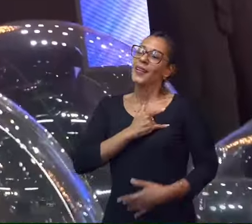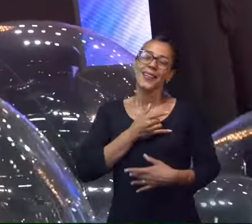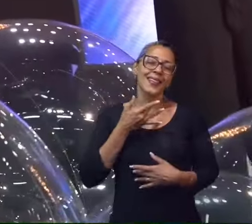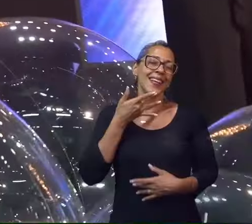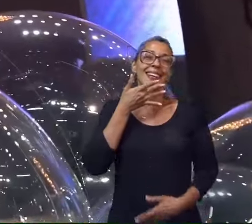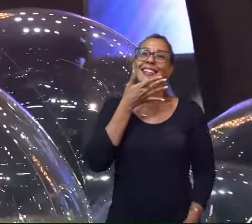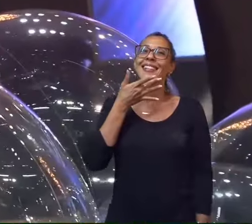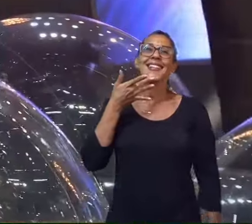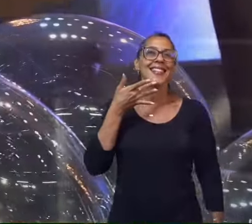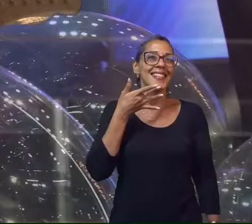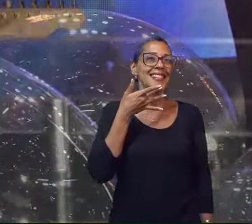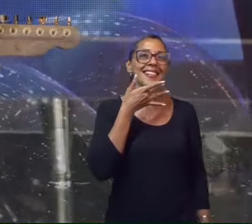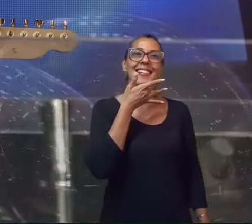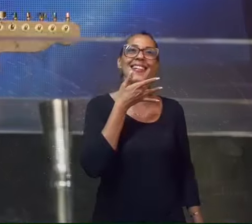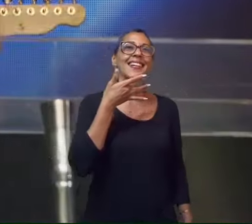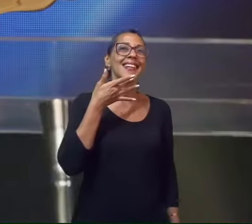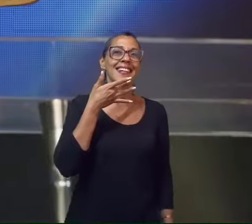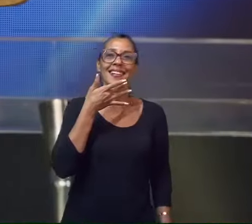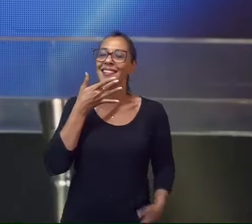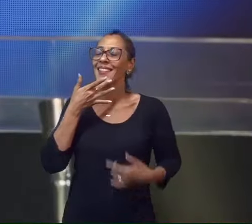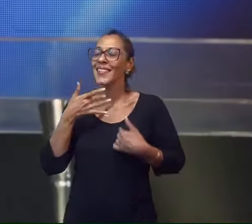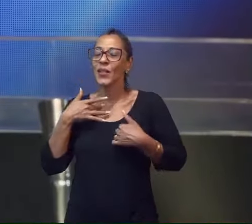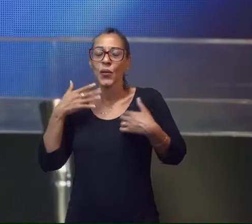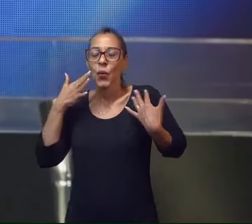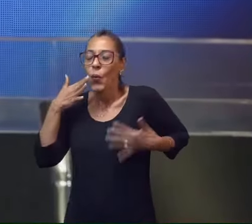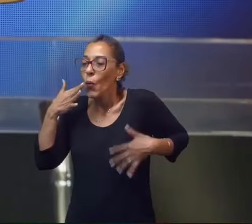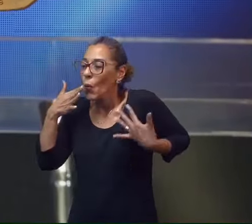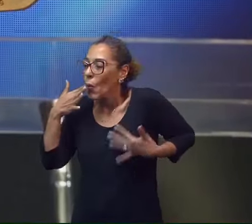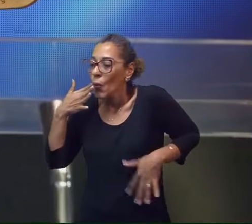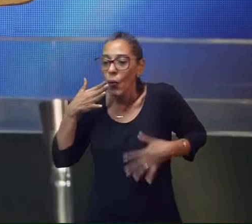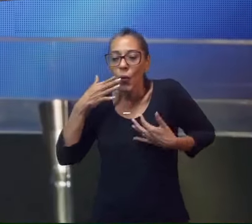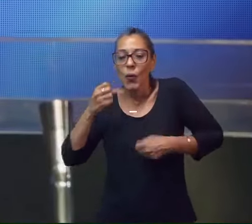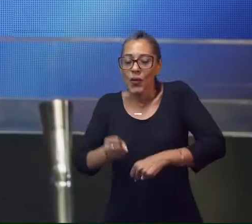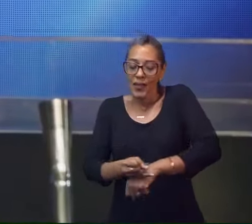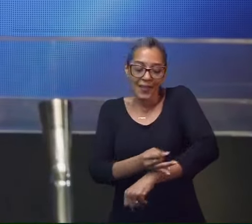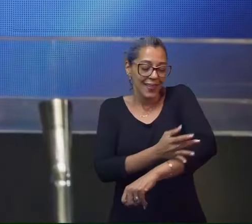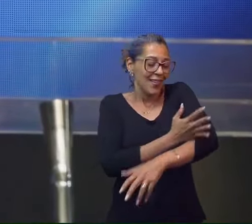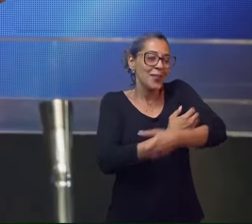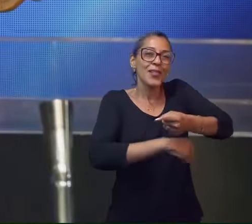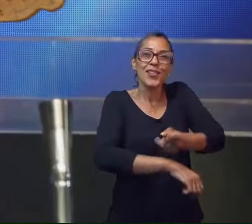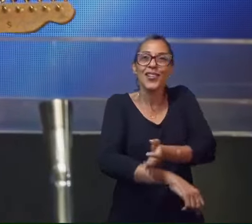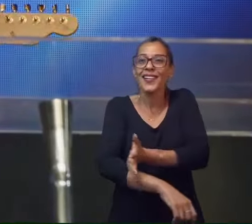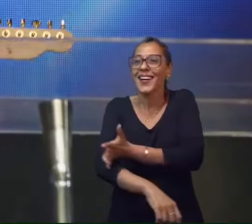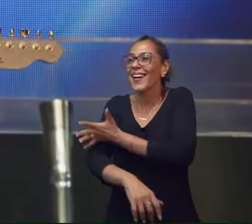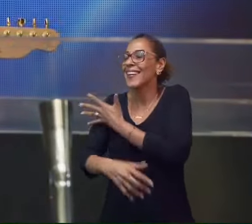saciado Então me sente